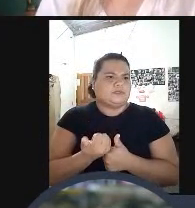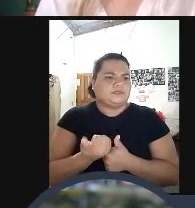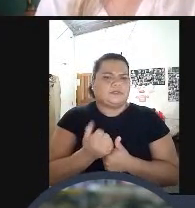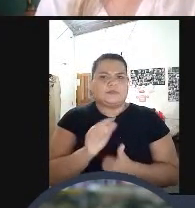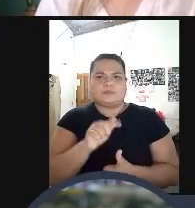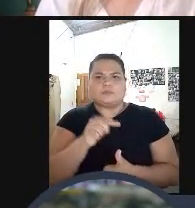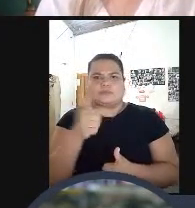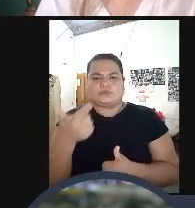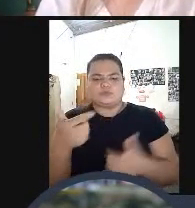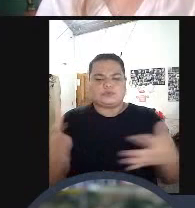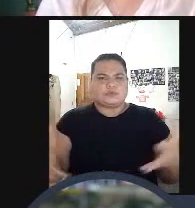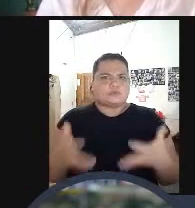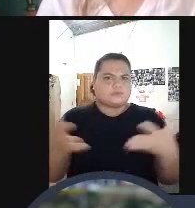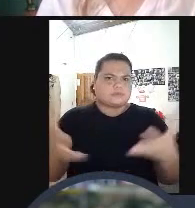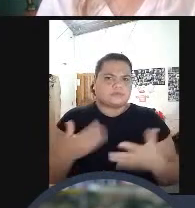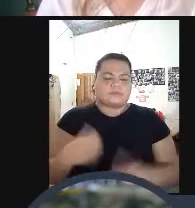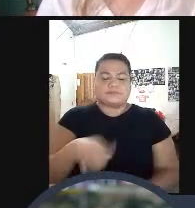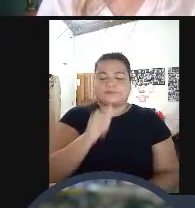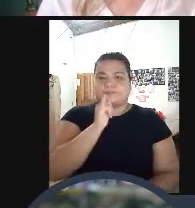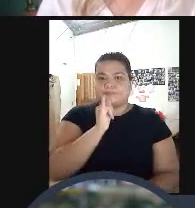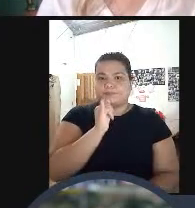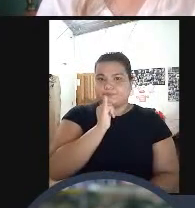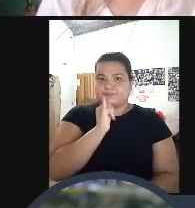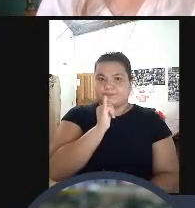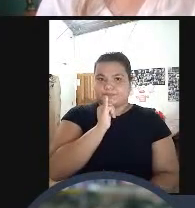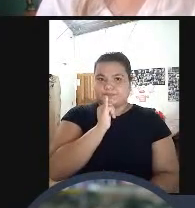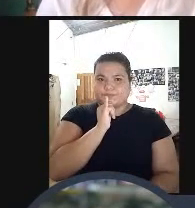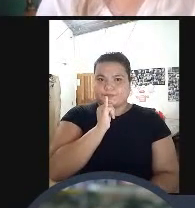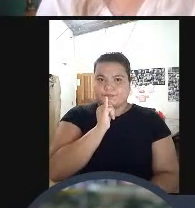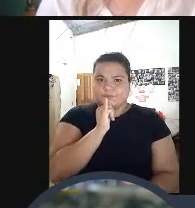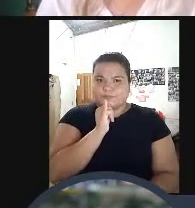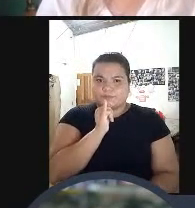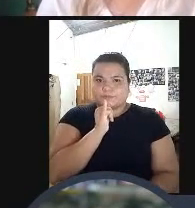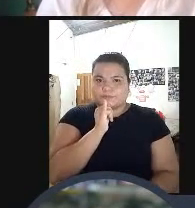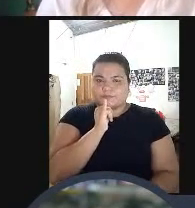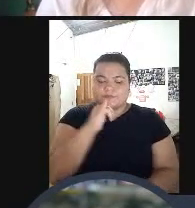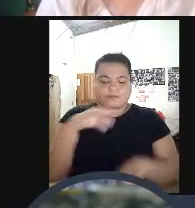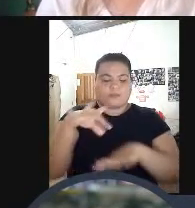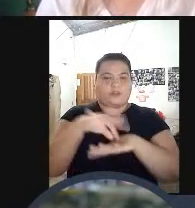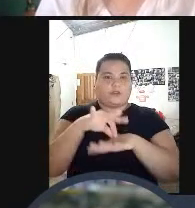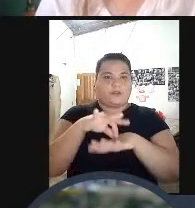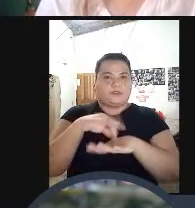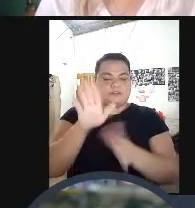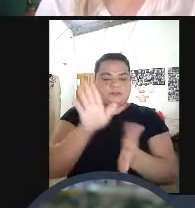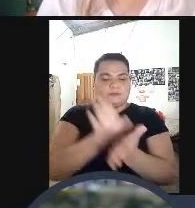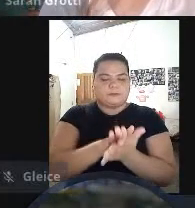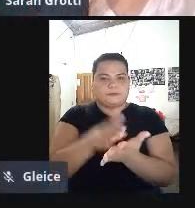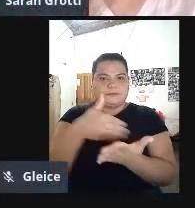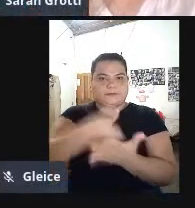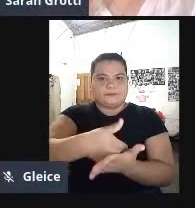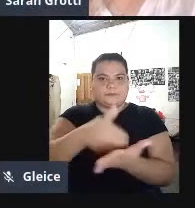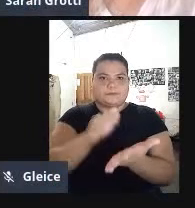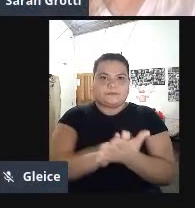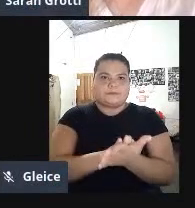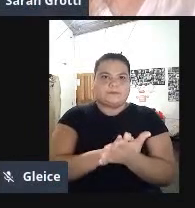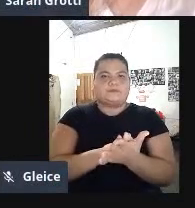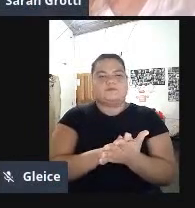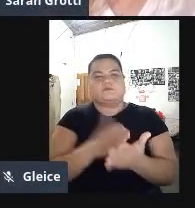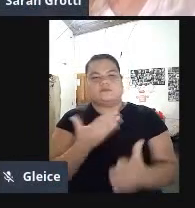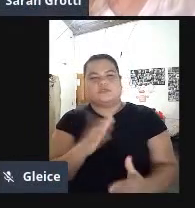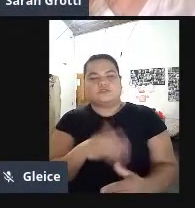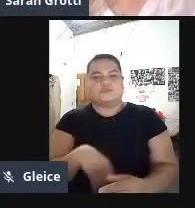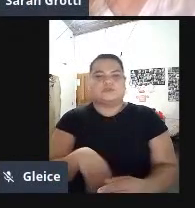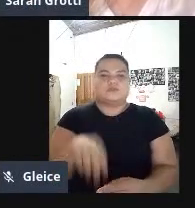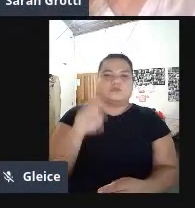leguminosa. Por exemplo, um bife grelhado, uma porção de 64 gramas, né, uma unidade,